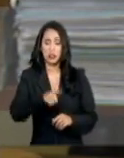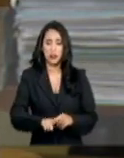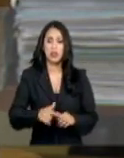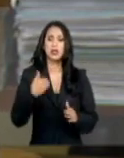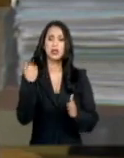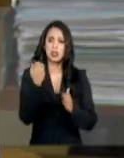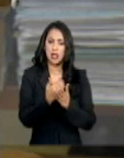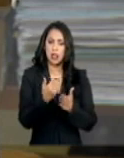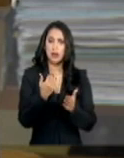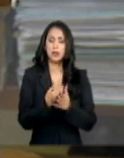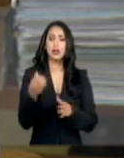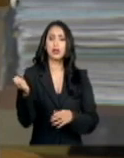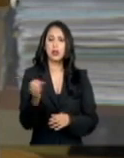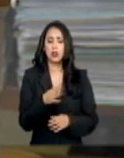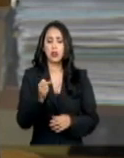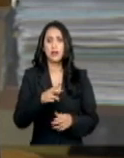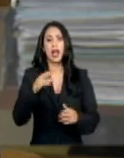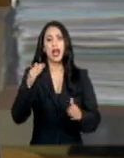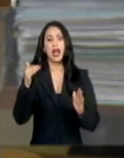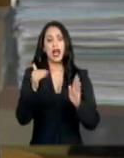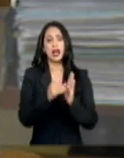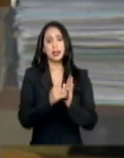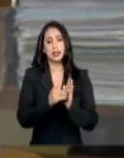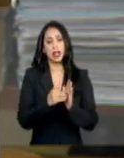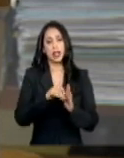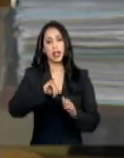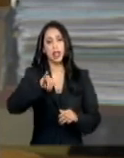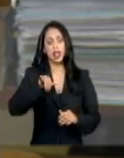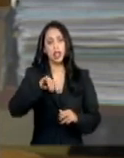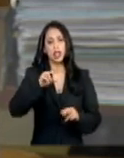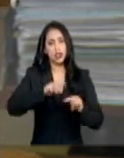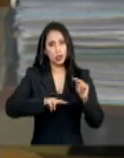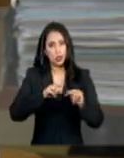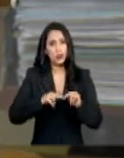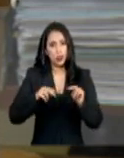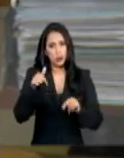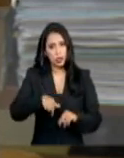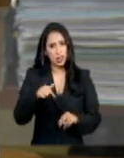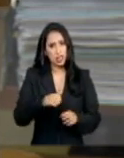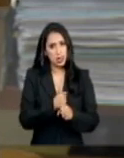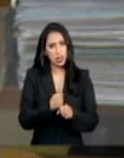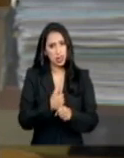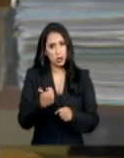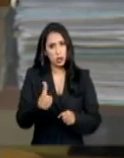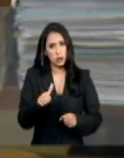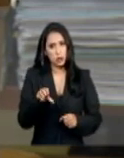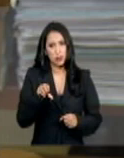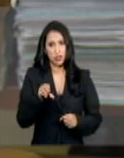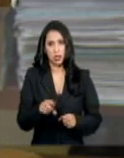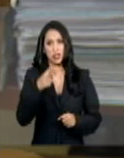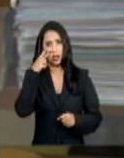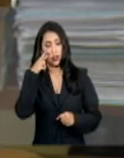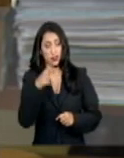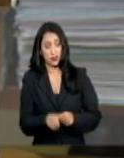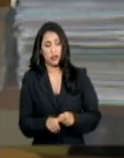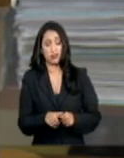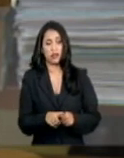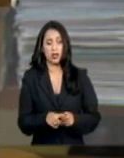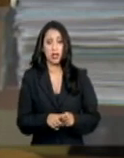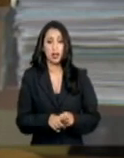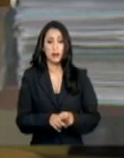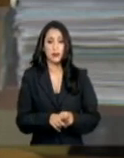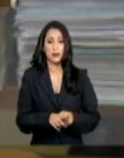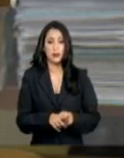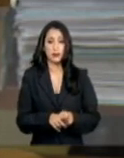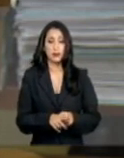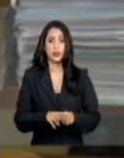pelo menos até o mês de junho deste ano de 2019 com o propósito de nortear a implementação pelos estados nacionais